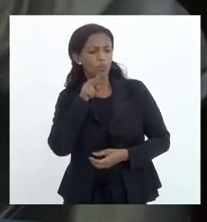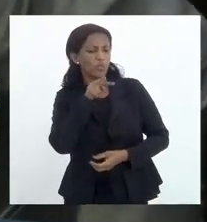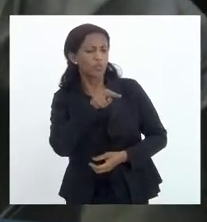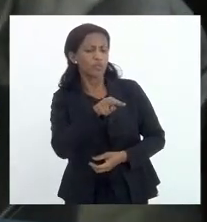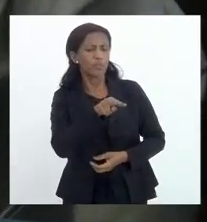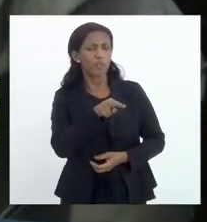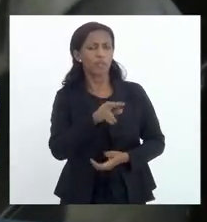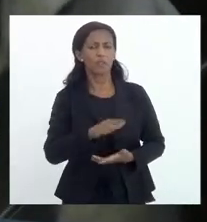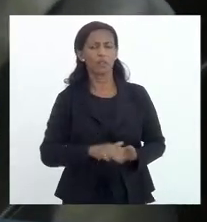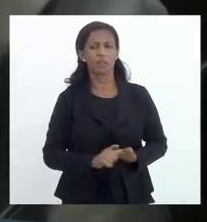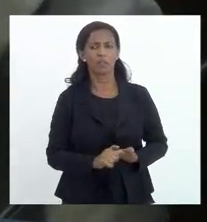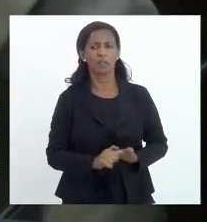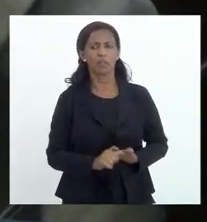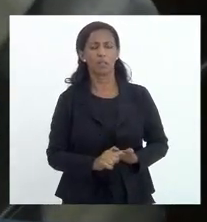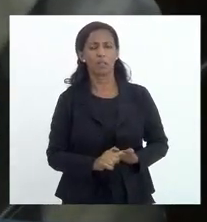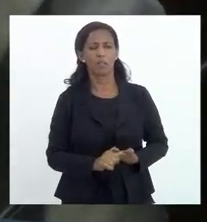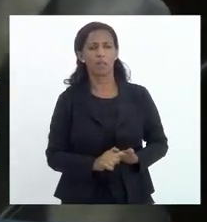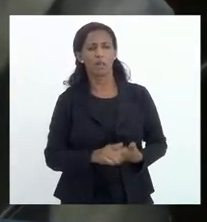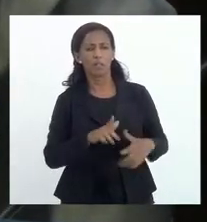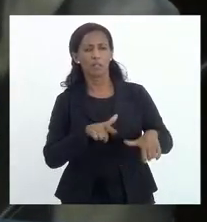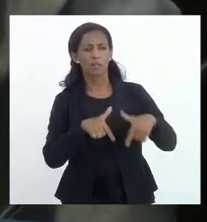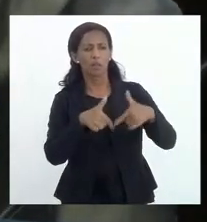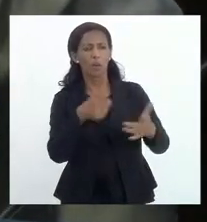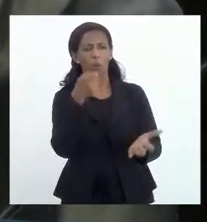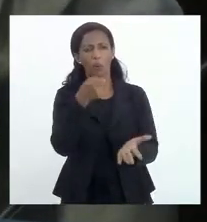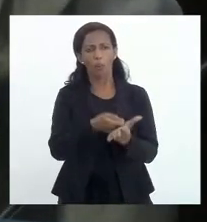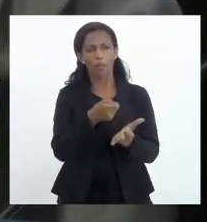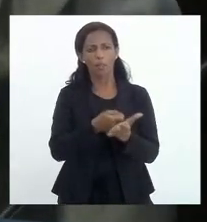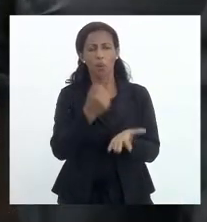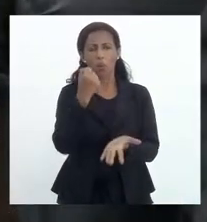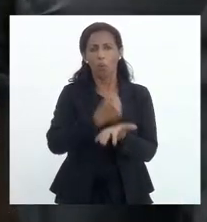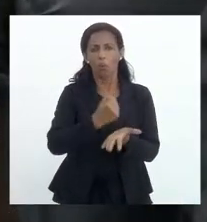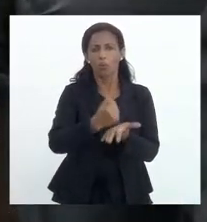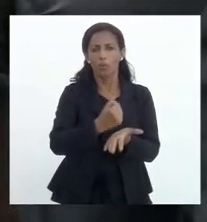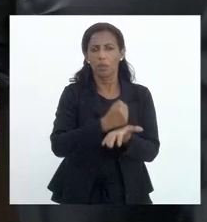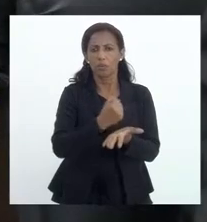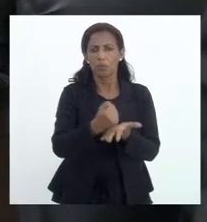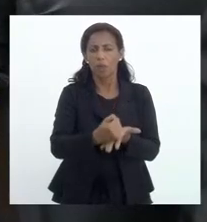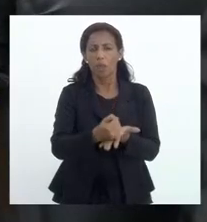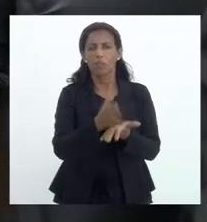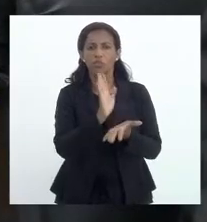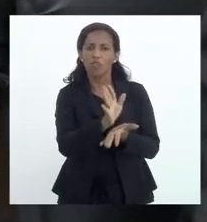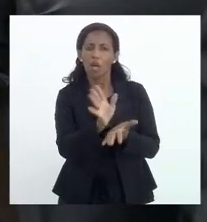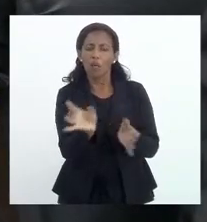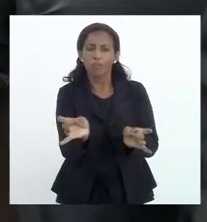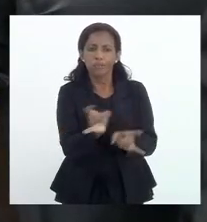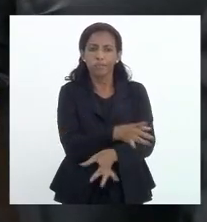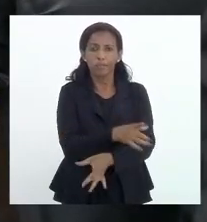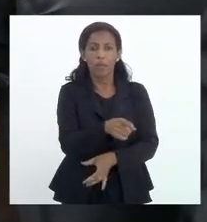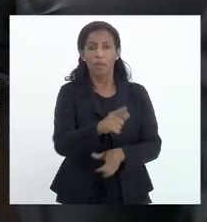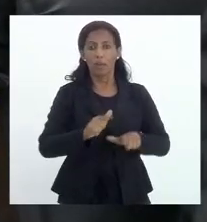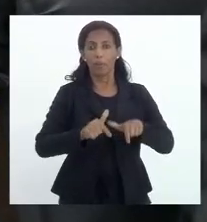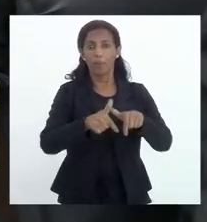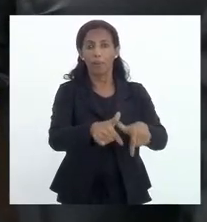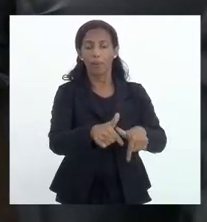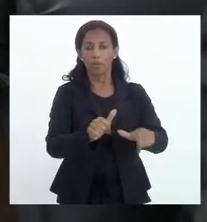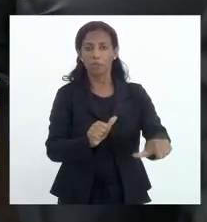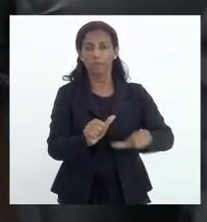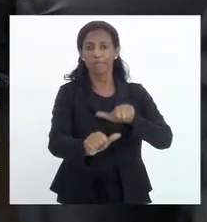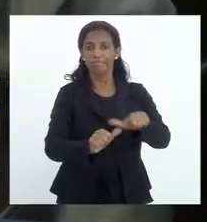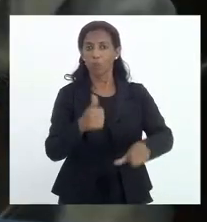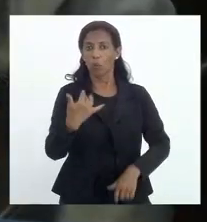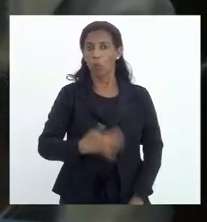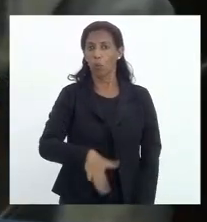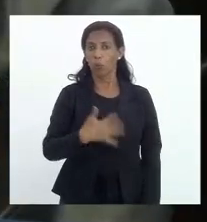operação em função das obrigações contratuais estabelecidas. Ela é uma operação que se tornou muito